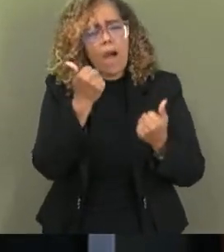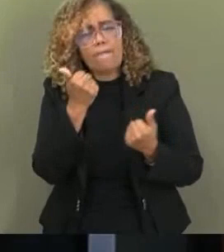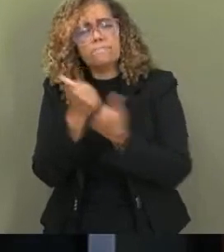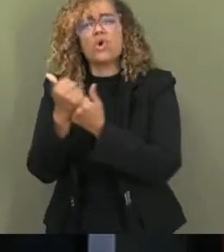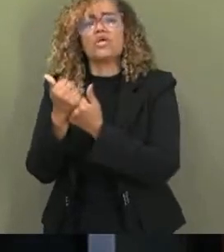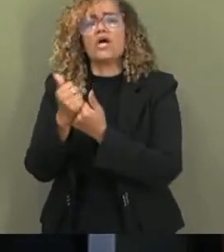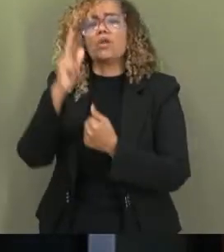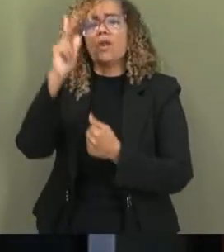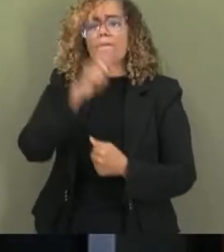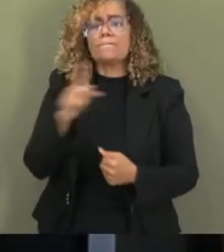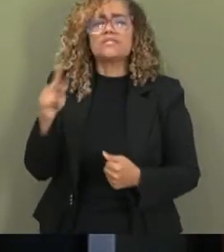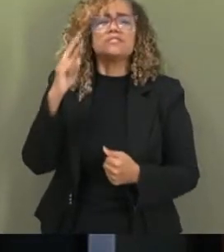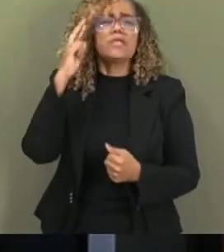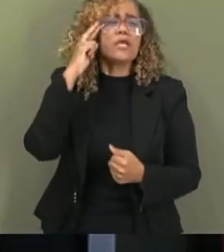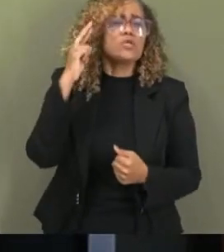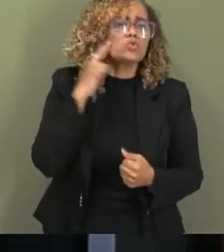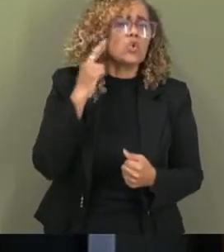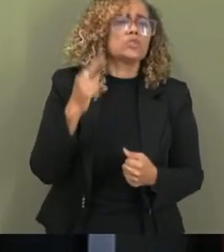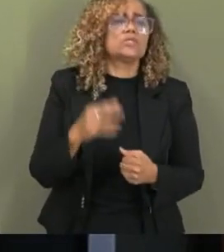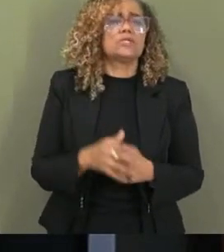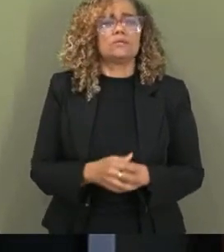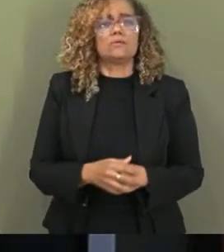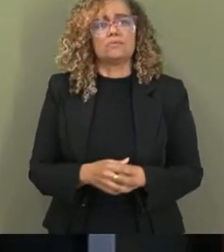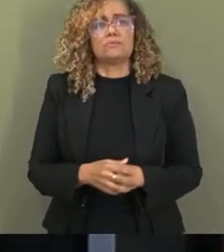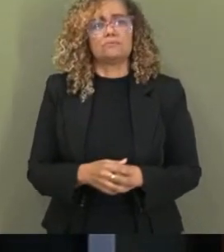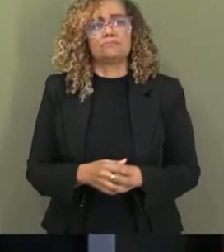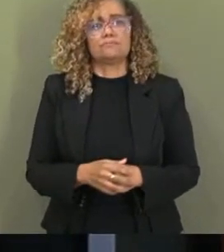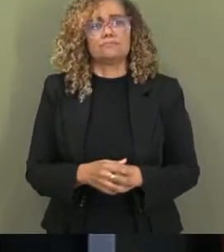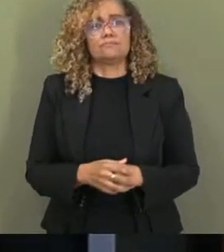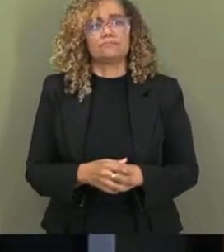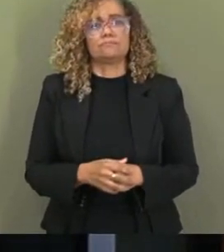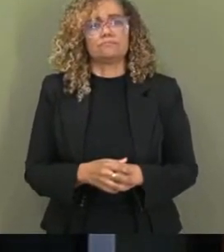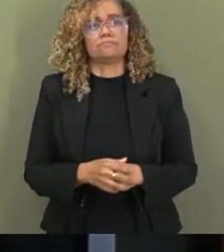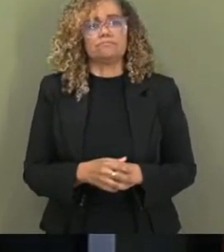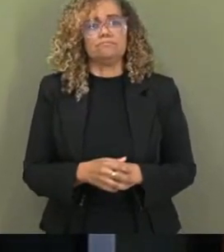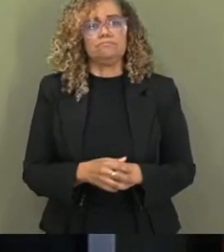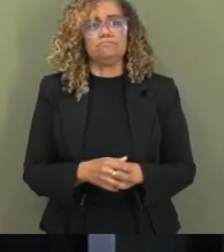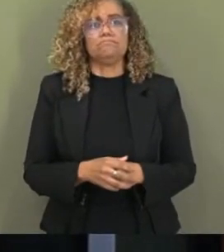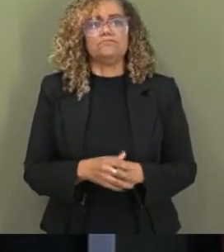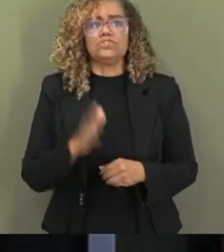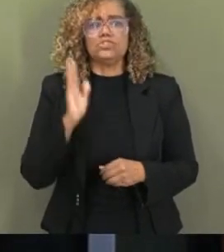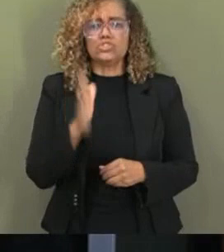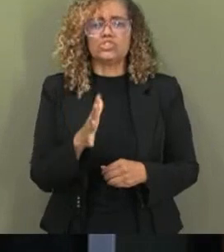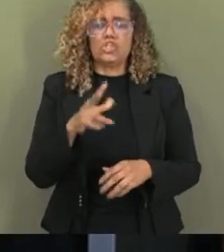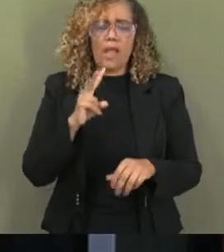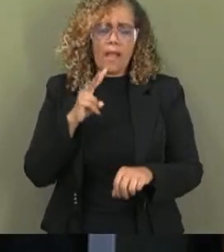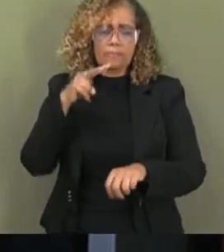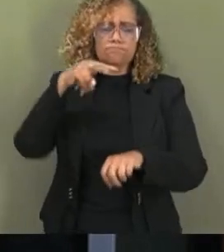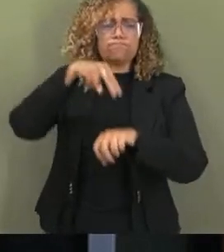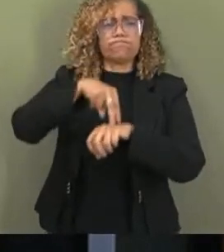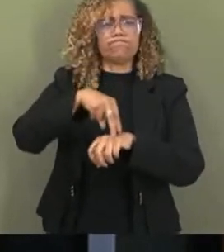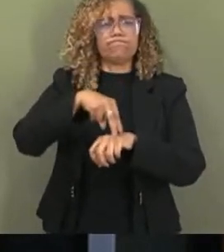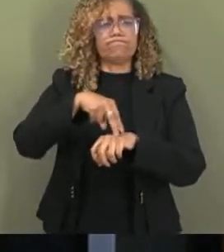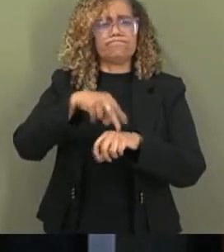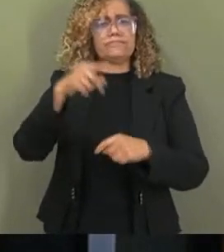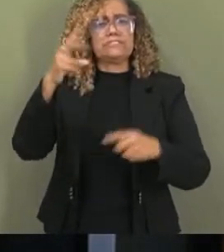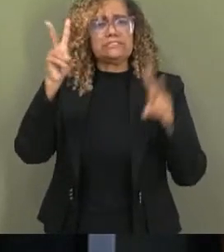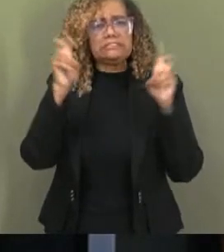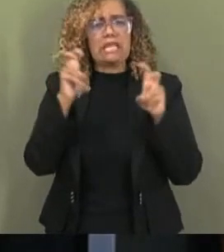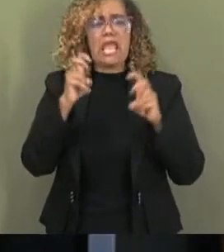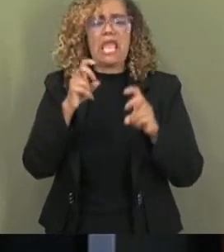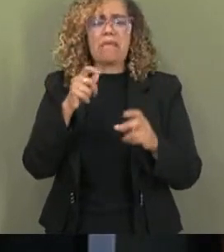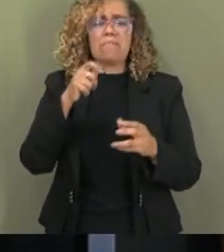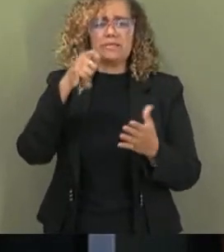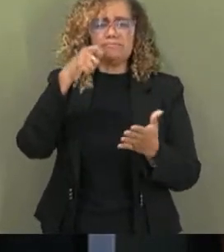o presidente Rodrigo Pacheco, que se posicionou com relação a esse tema de forma firme,